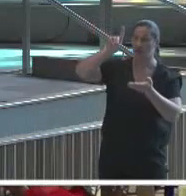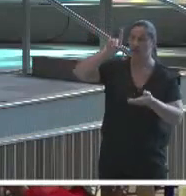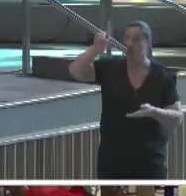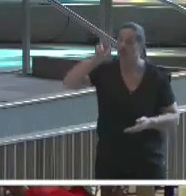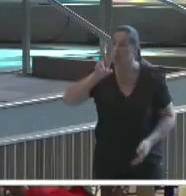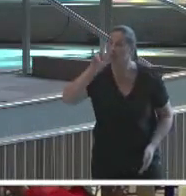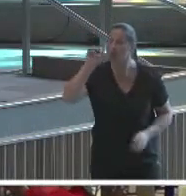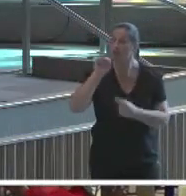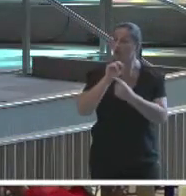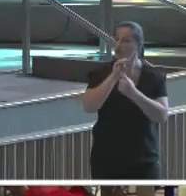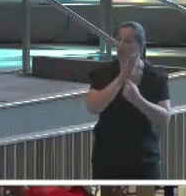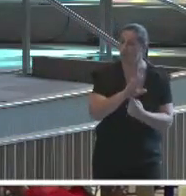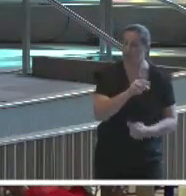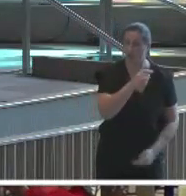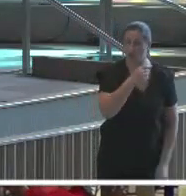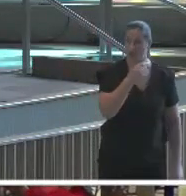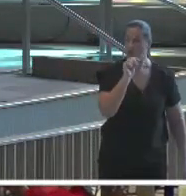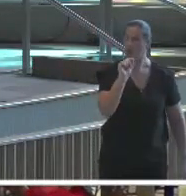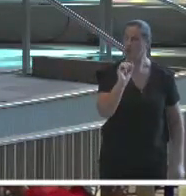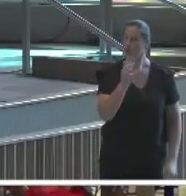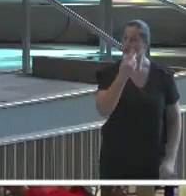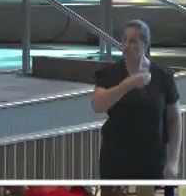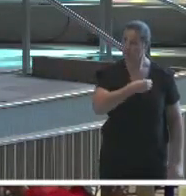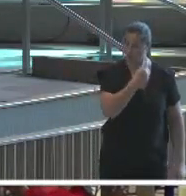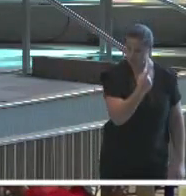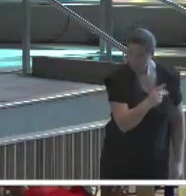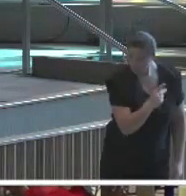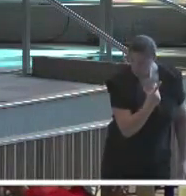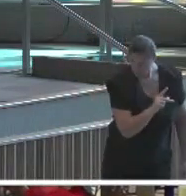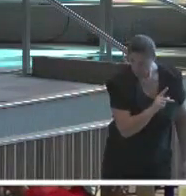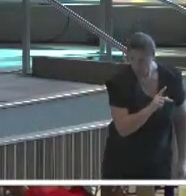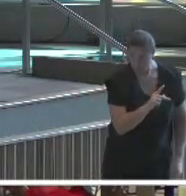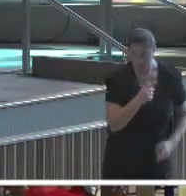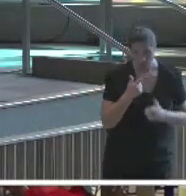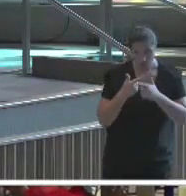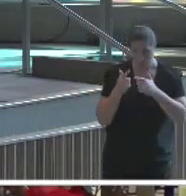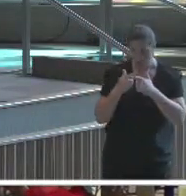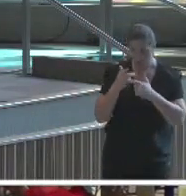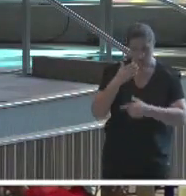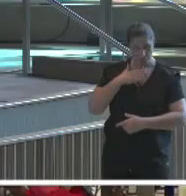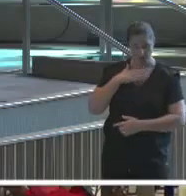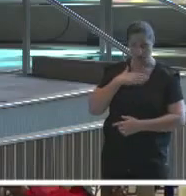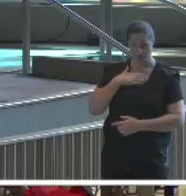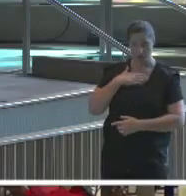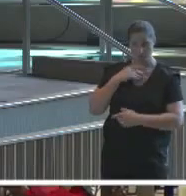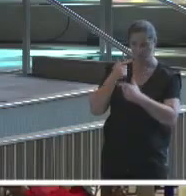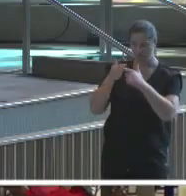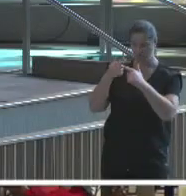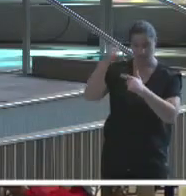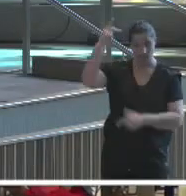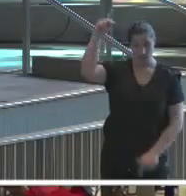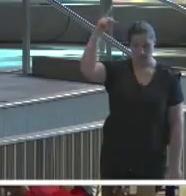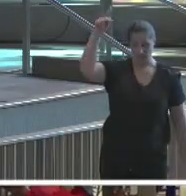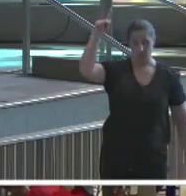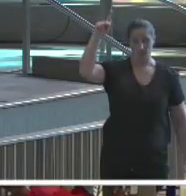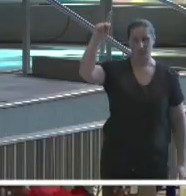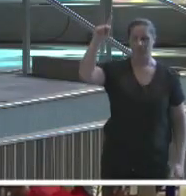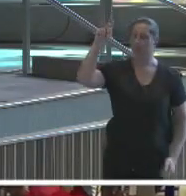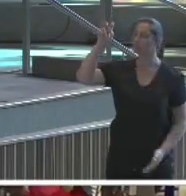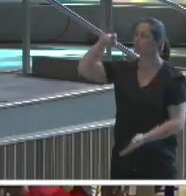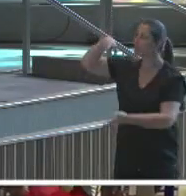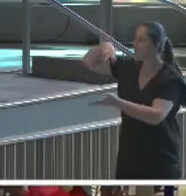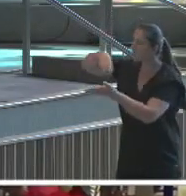vai revelar o que está acontecendo, e o problema não é comigo, é com Deus. Dobrou o